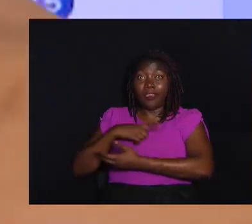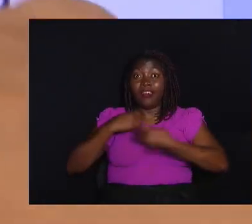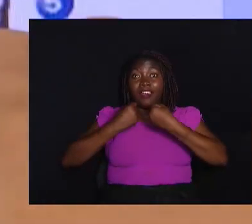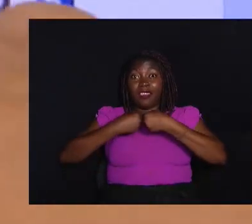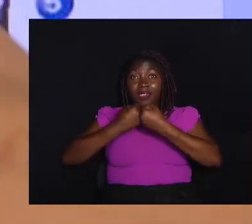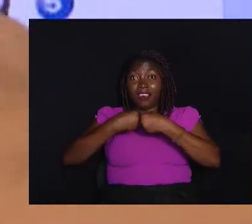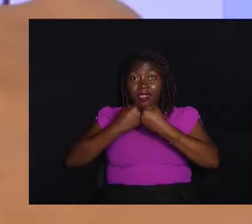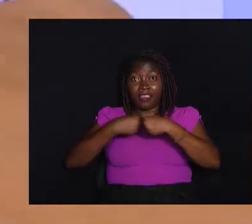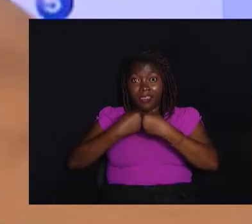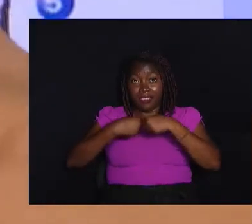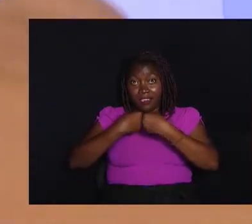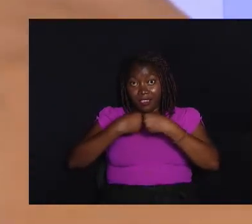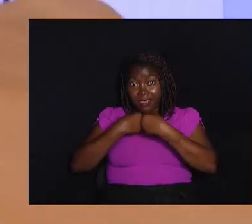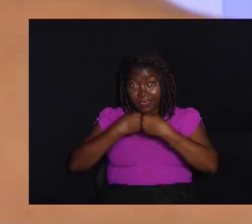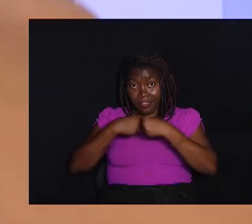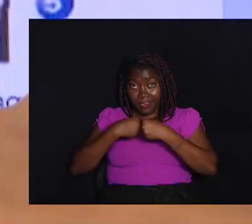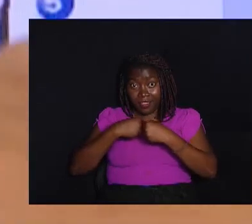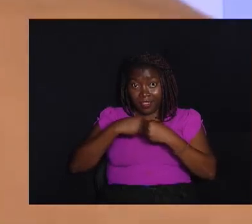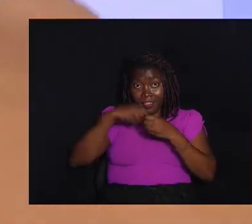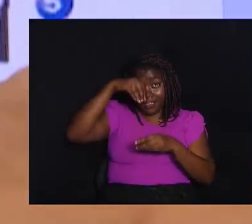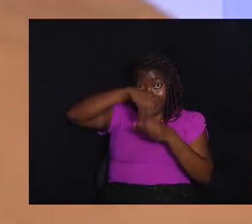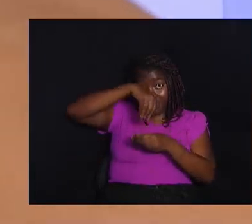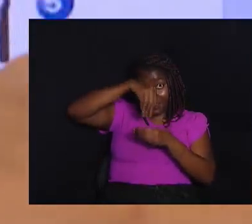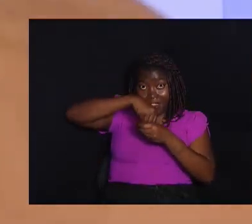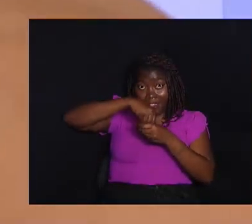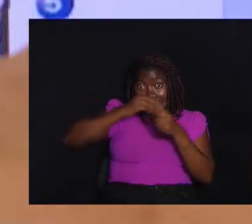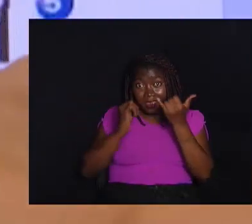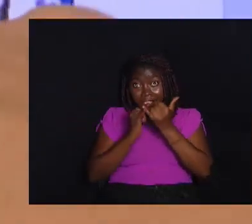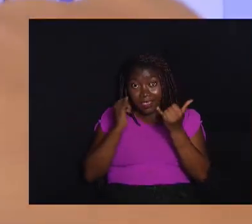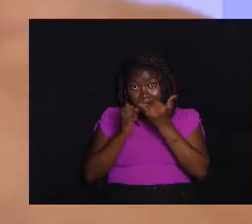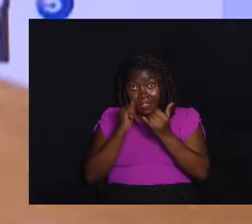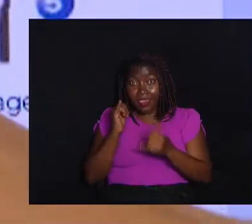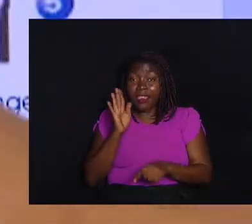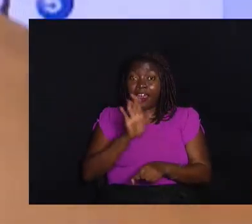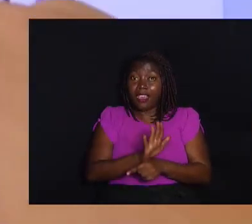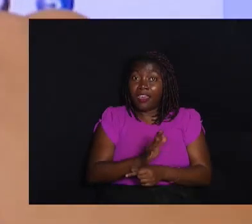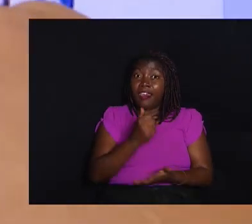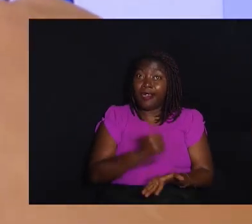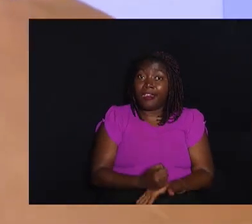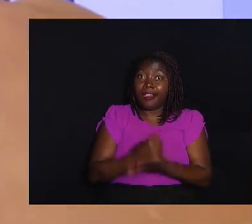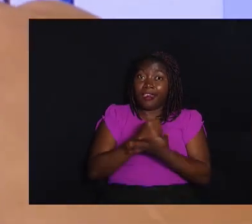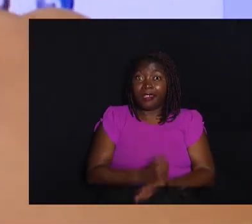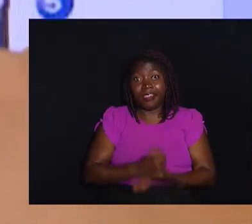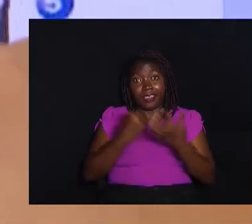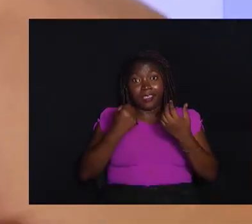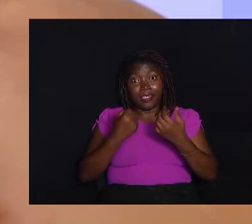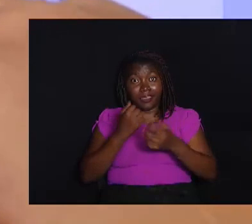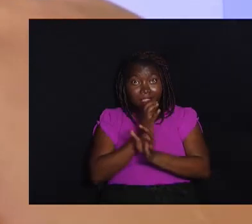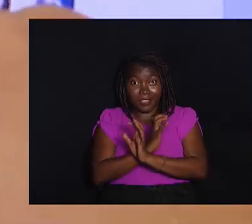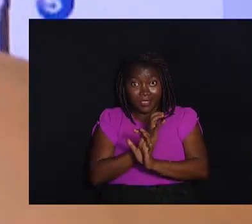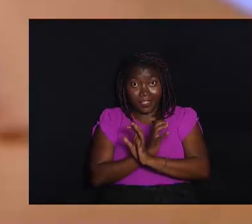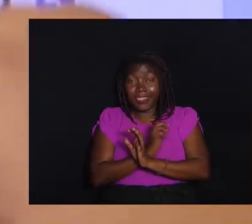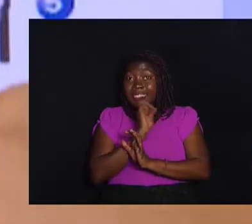da articulação entre elas, que faz a sustentação dos ossos. Então, a gente com